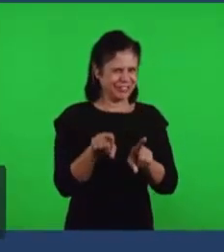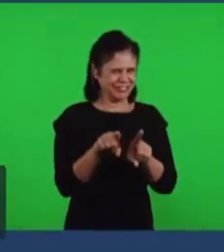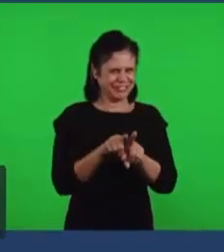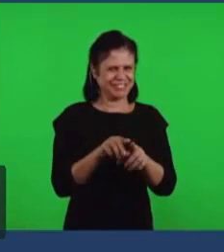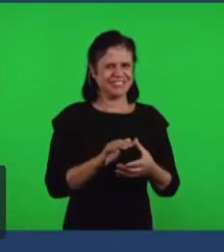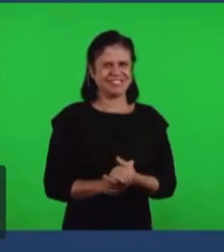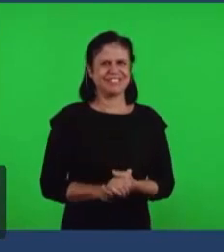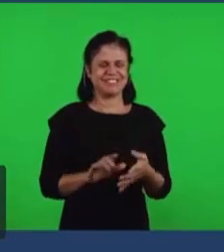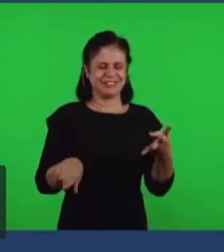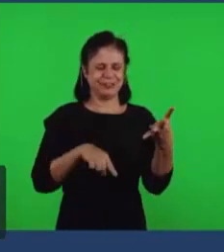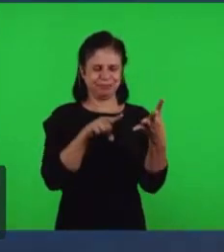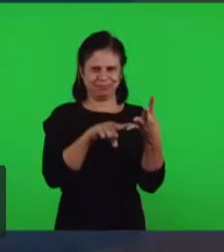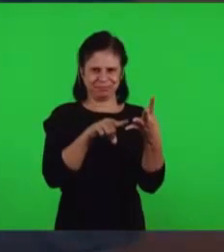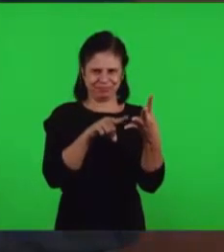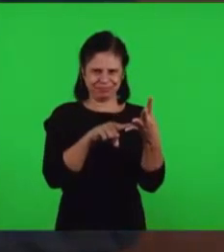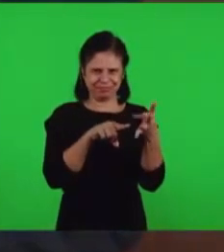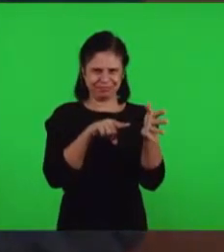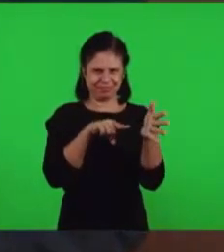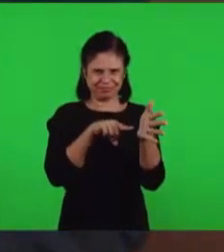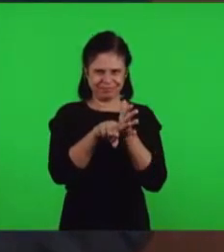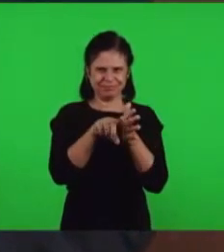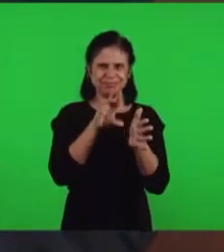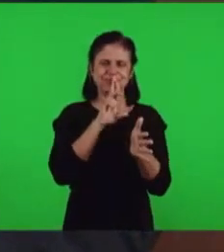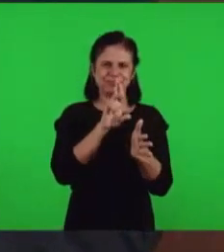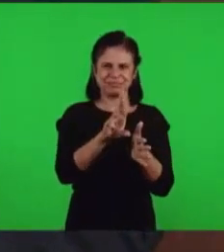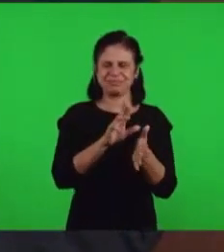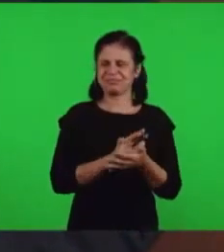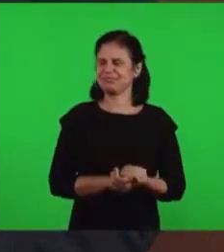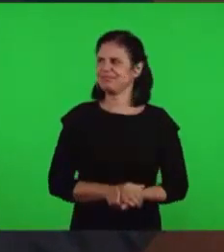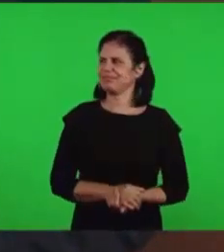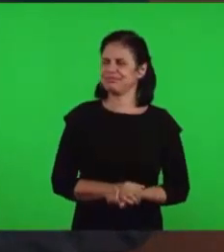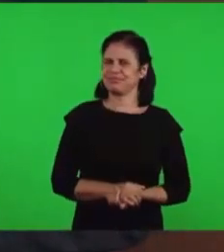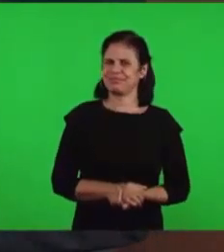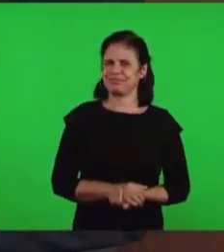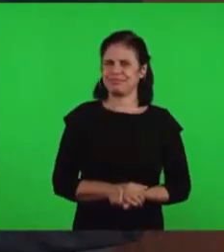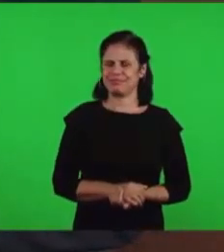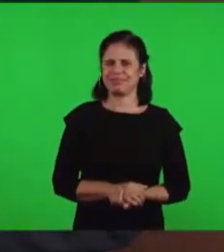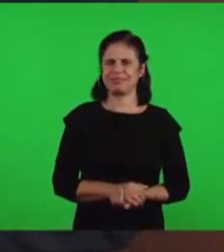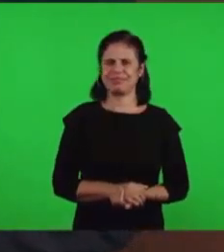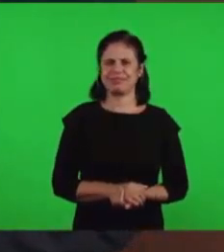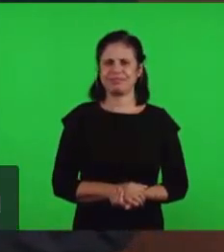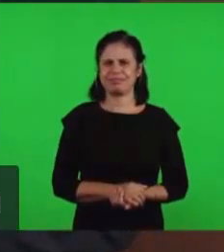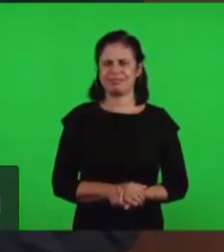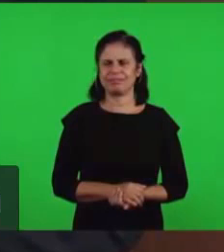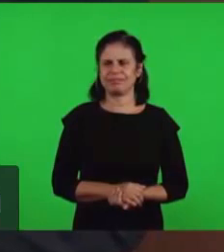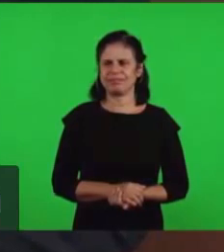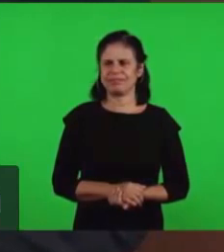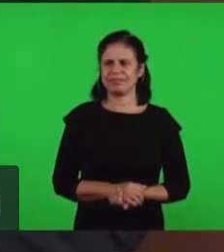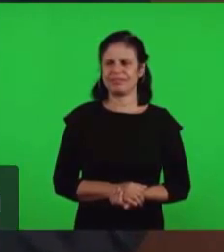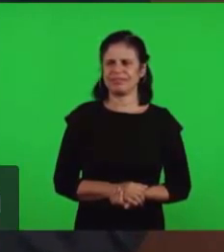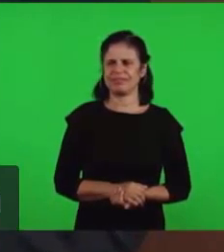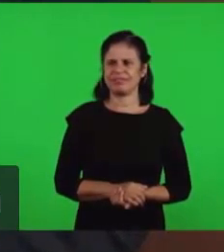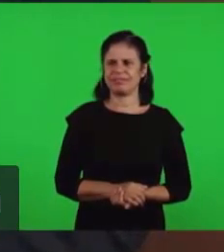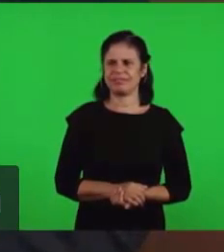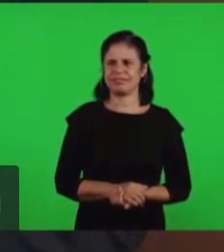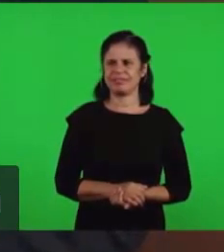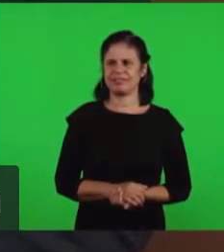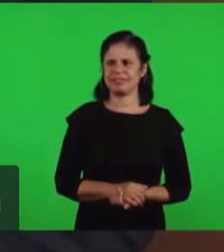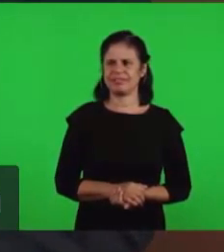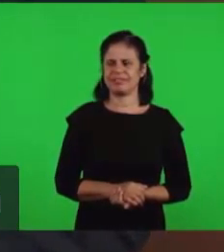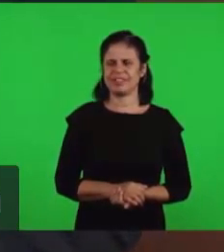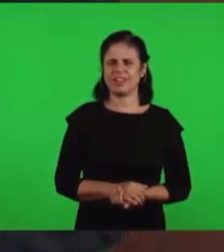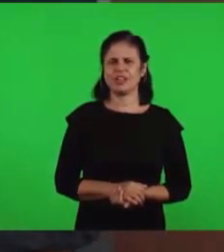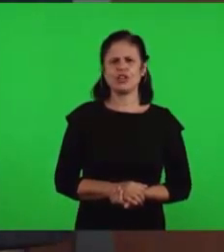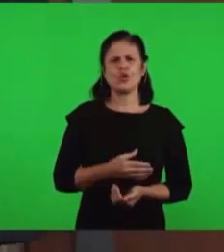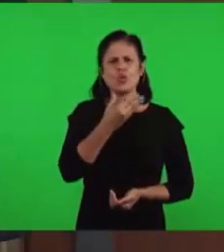vamos à nossa quarta resposta a nossa quarta resposta a quarta pergunta está aqui agora vamos passar aqui para